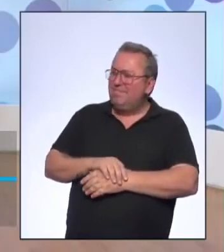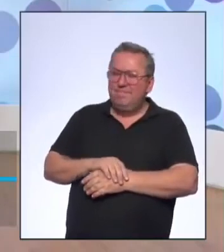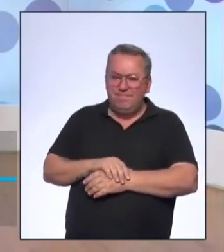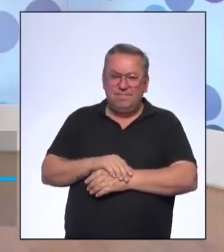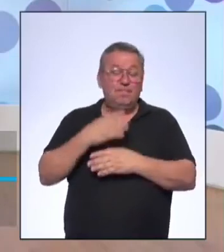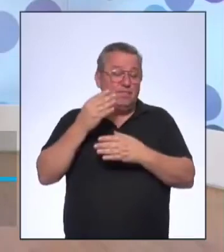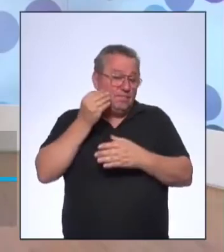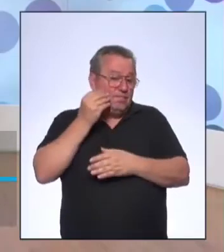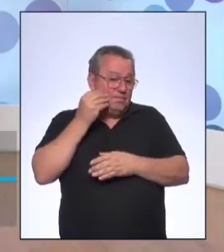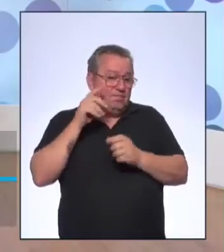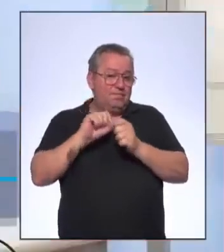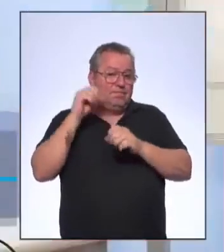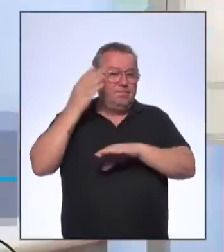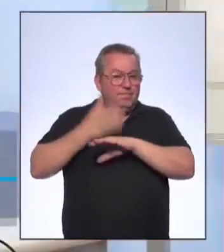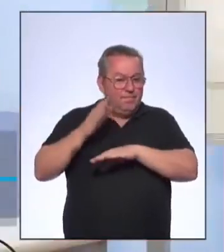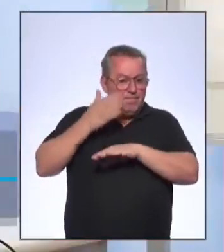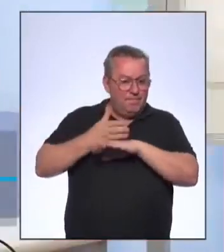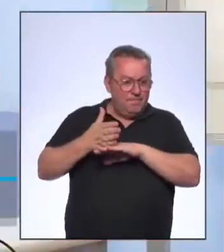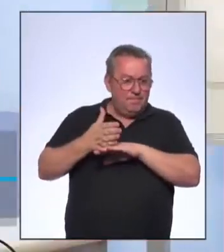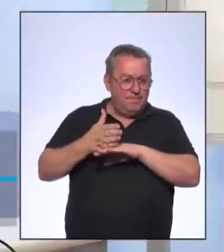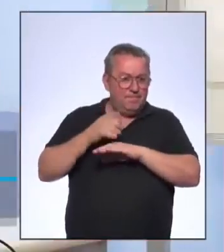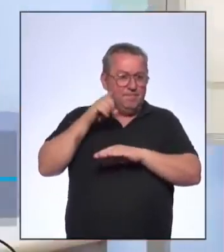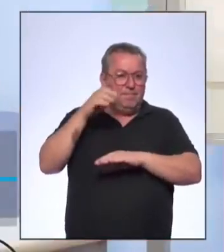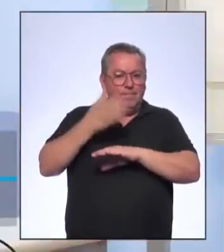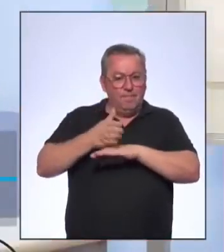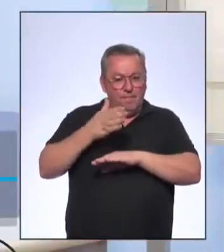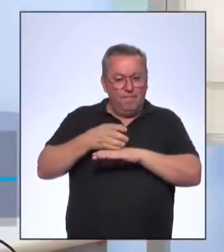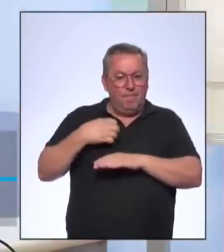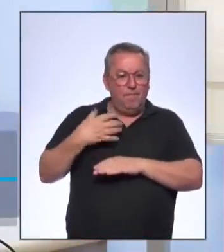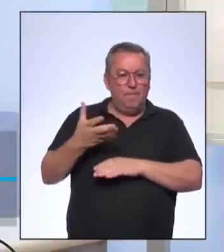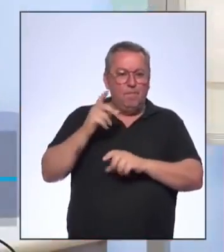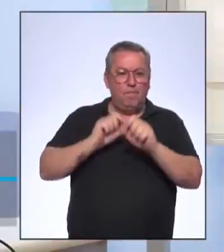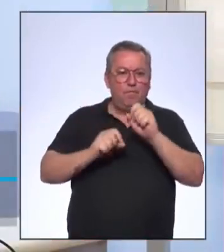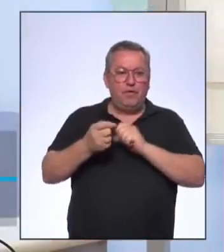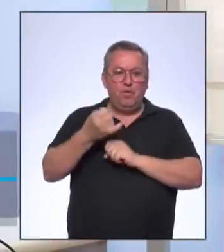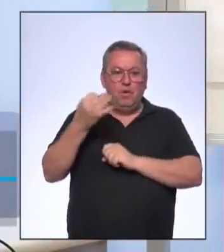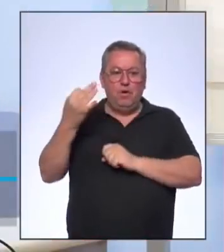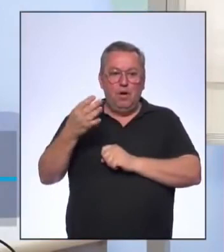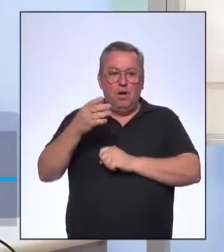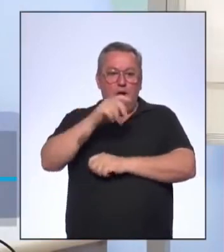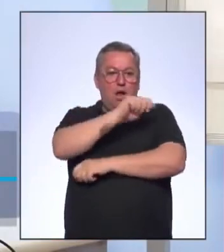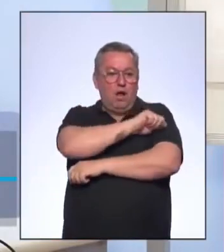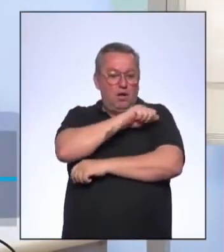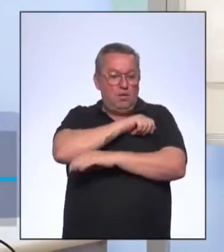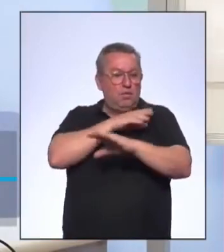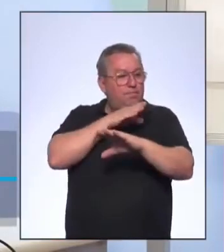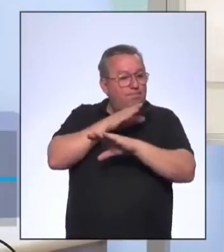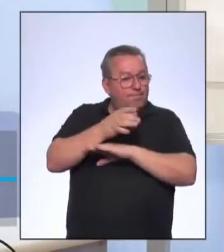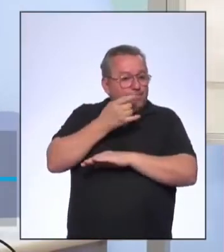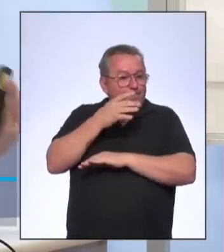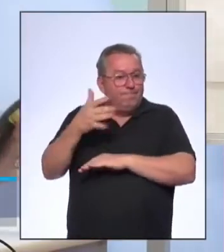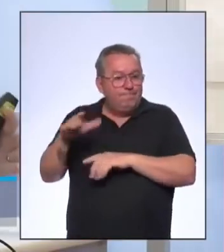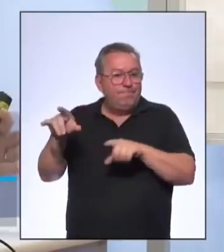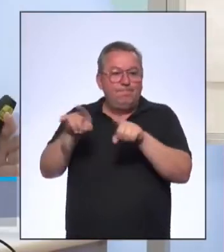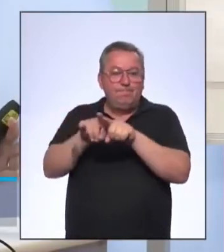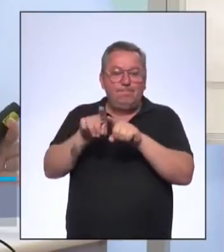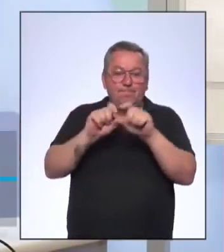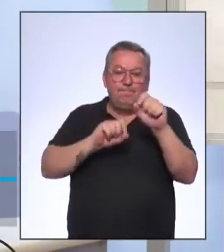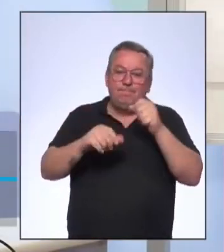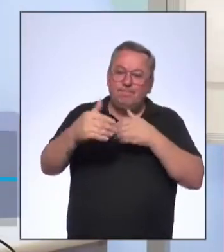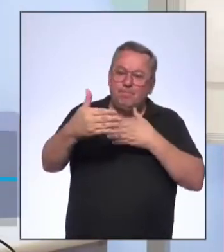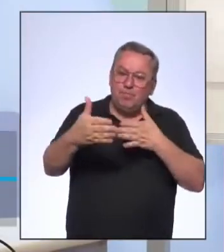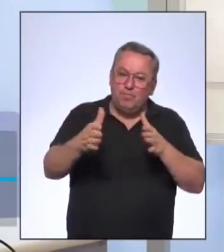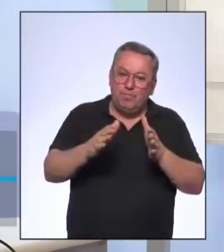vamos tentar fazer esse exercício aí. Então, nesse exercício, eu queria o número de alunos que vai para o litoral em relação à sala